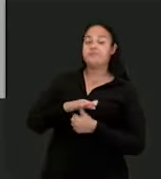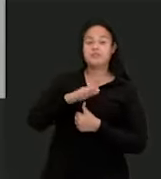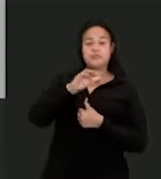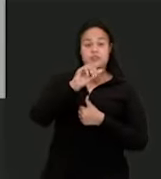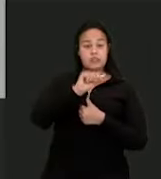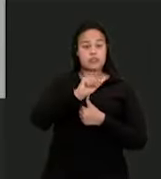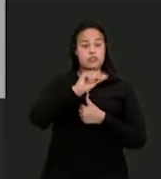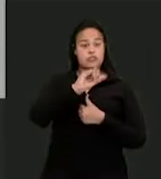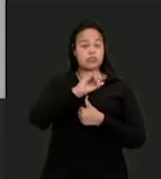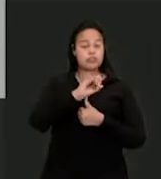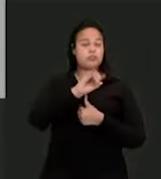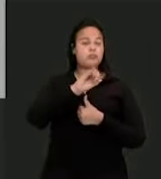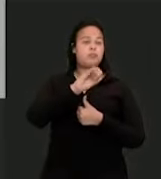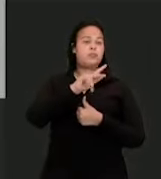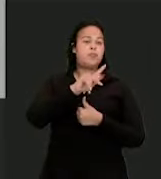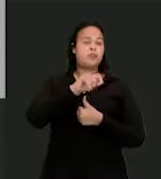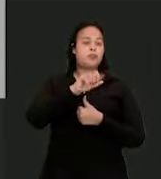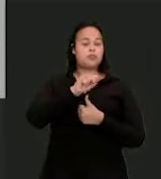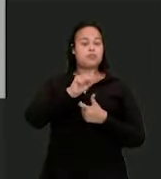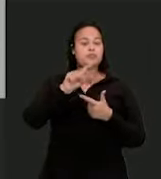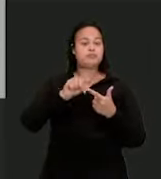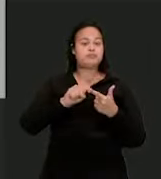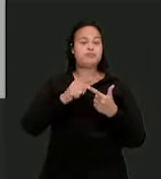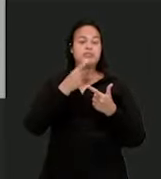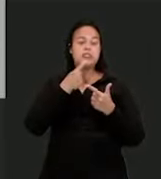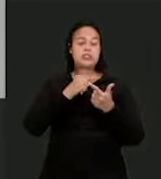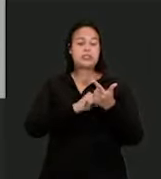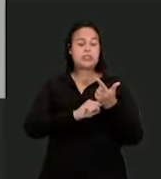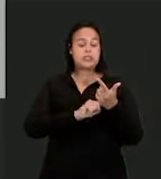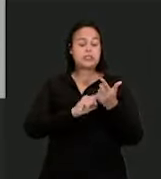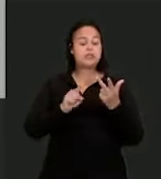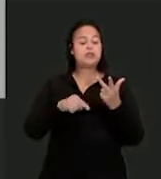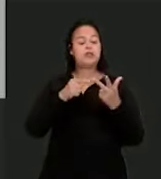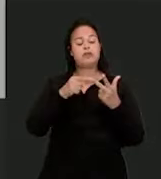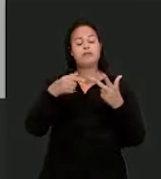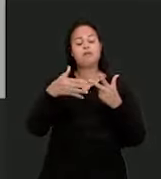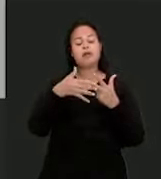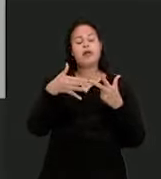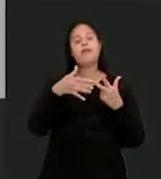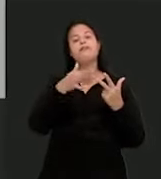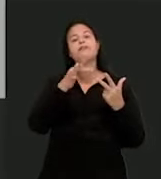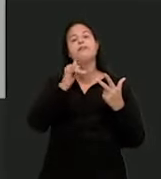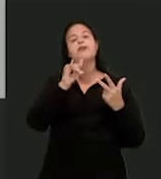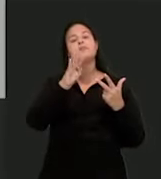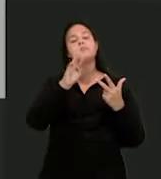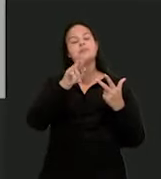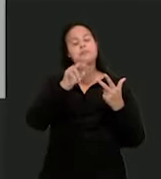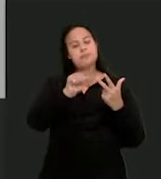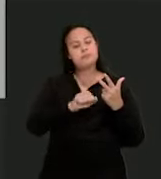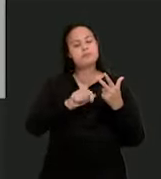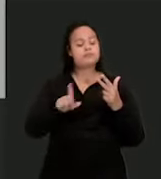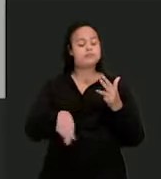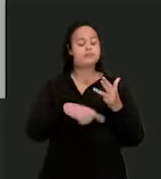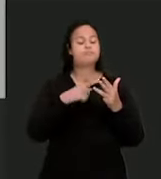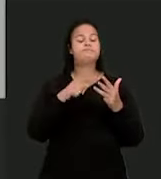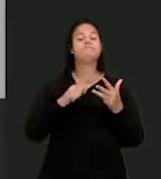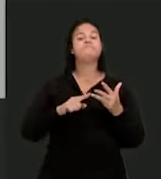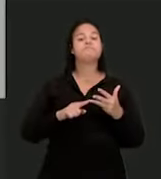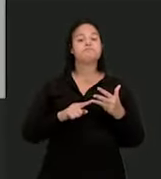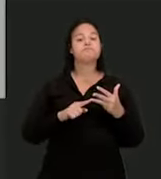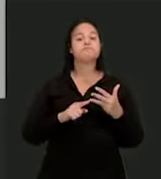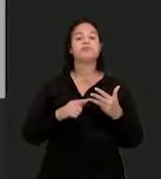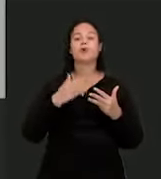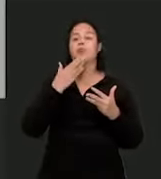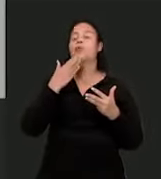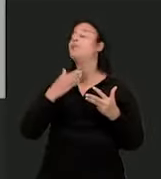sanguíneo, tecido conjuntivo fibroso, né, que a gente pode entender como propriamente dito. Aqui a